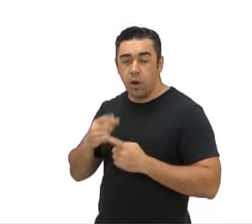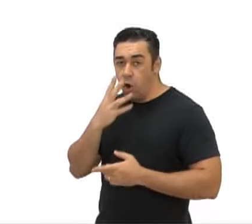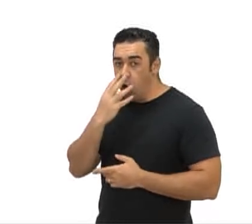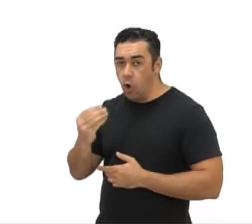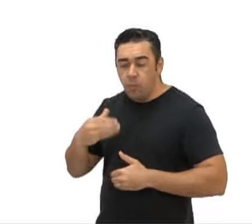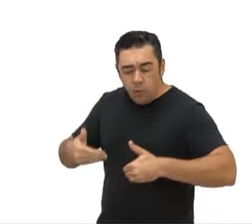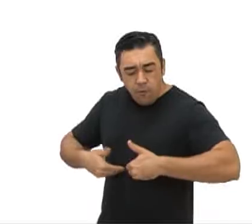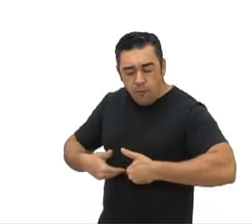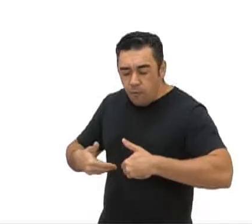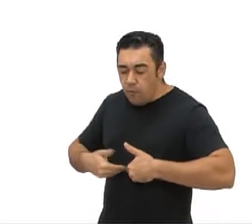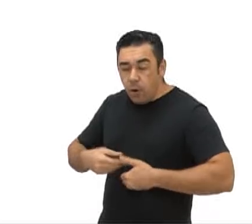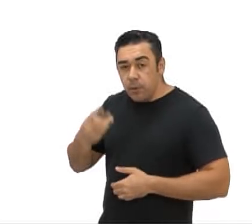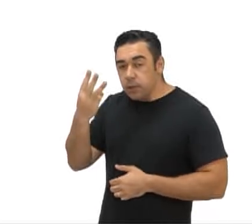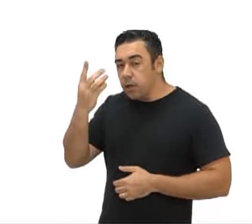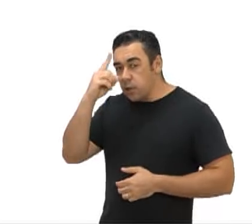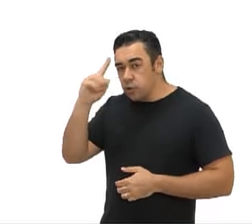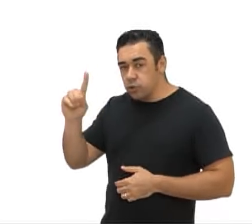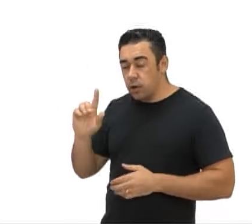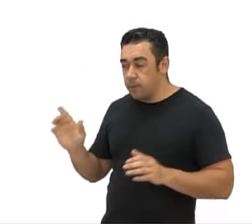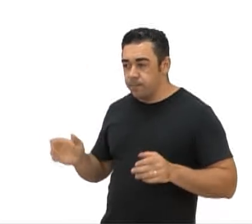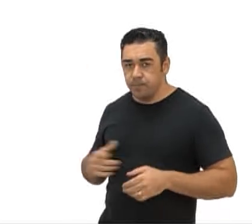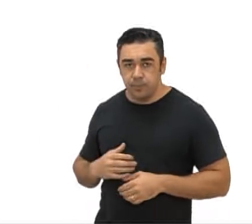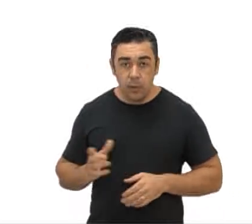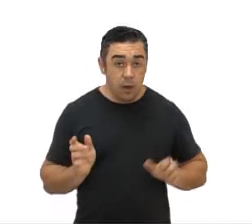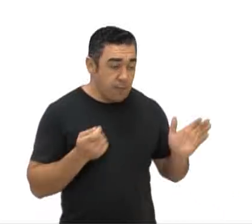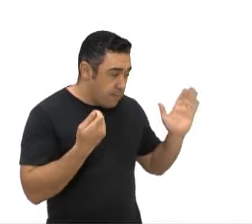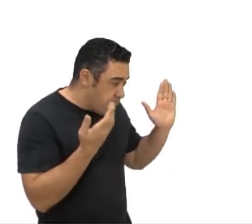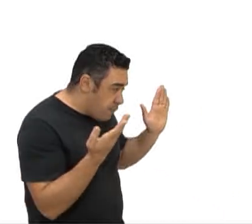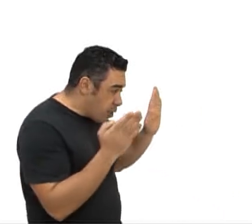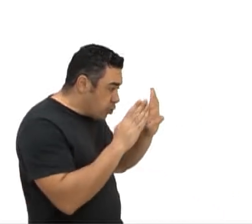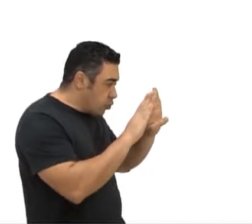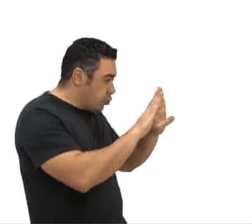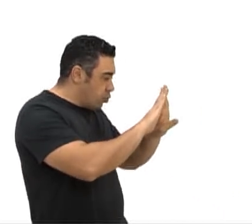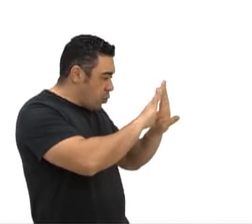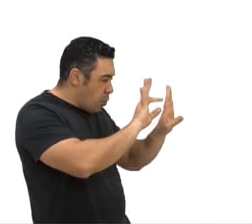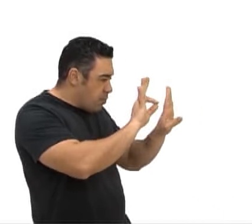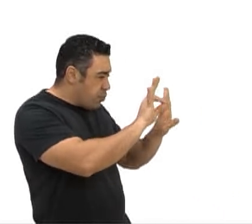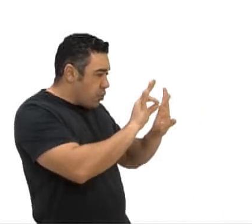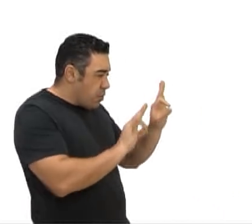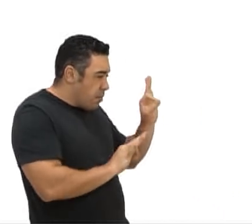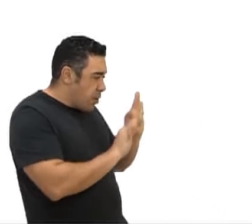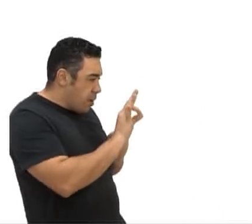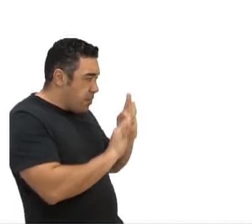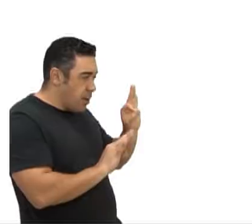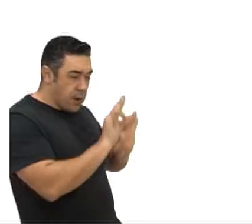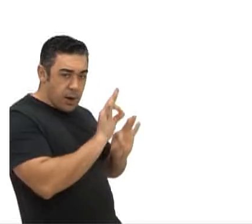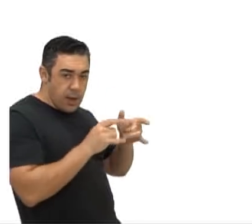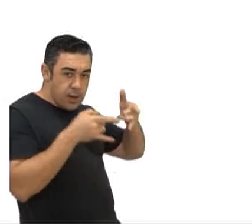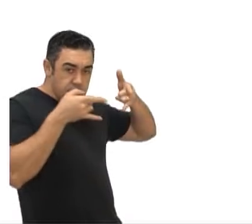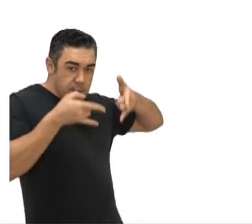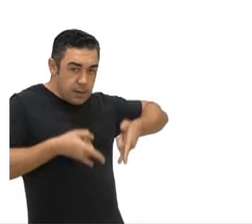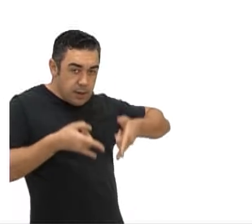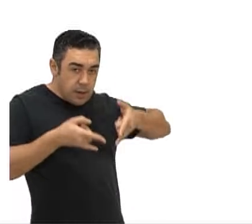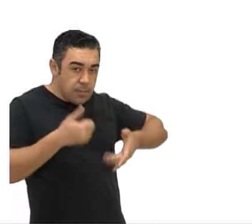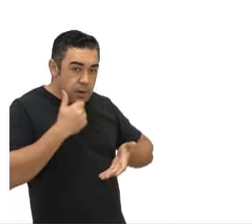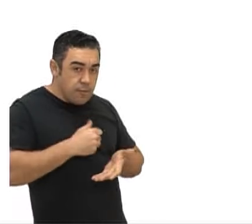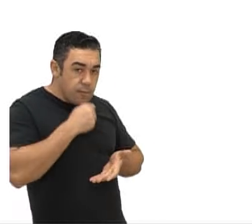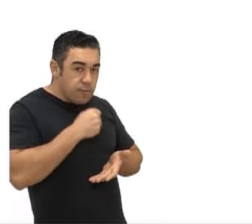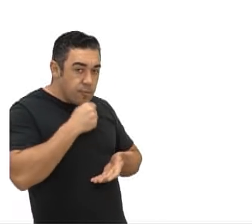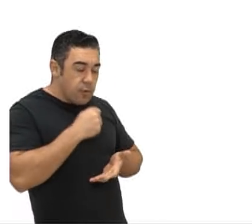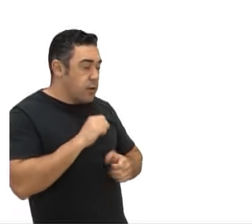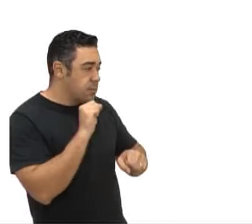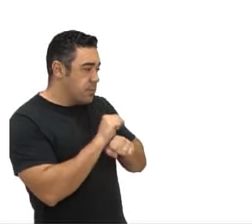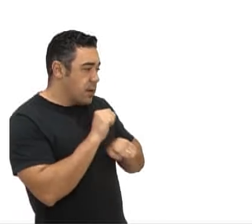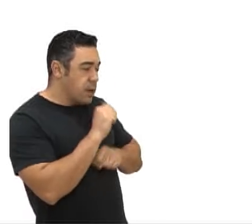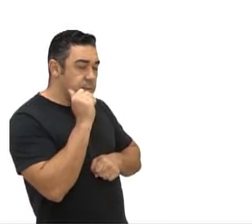comia. Depois fechou a porta e foi se deitar na cama da avó, à espera de Capuchinho Vermelho, que